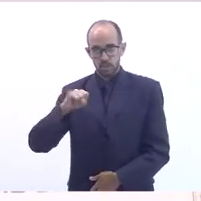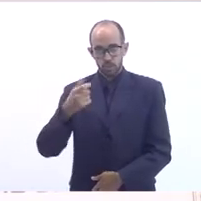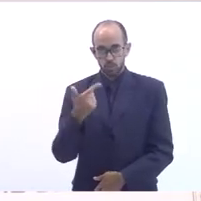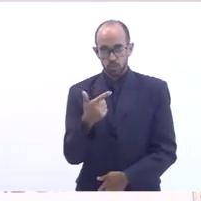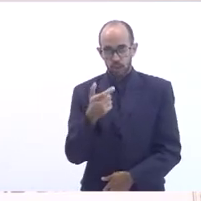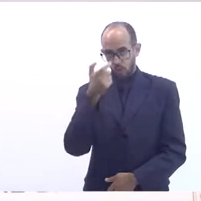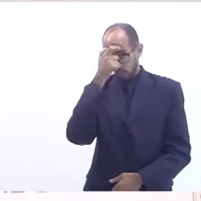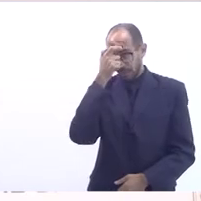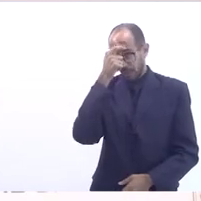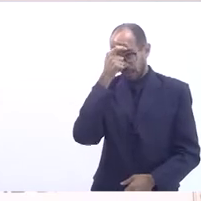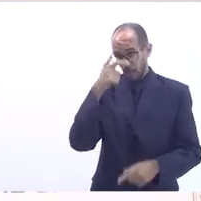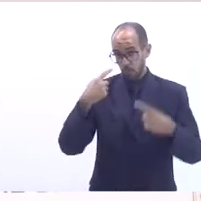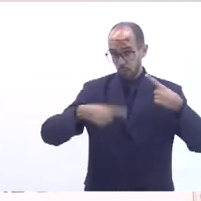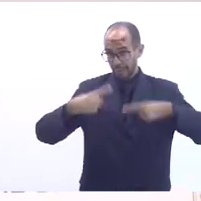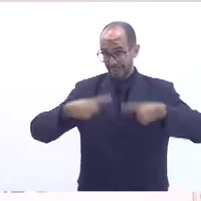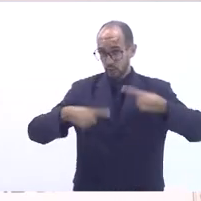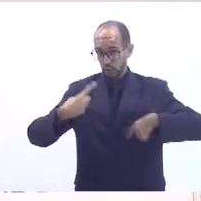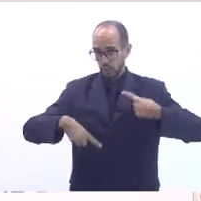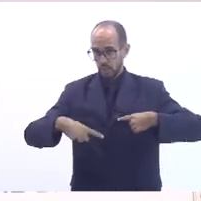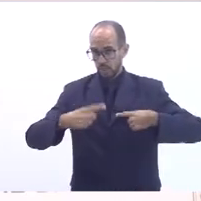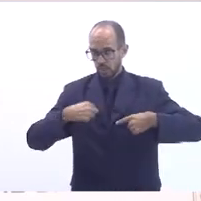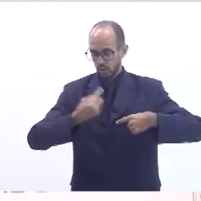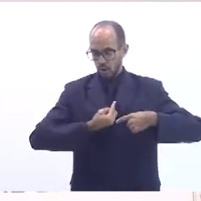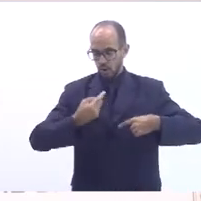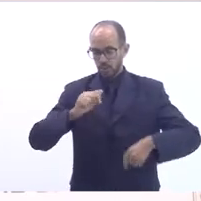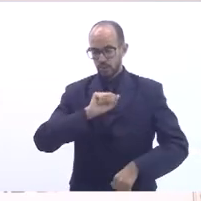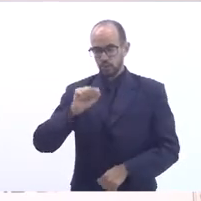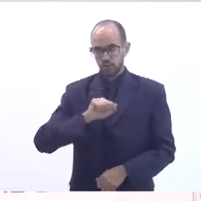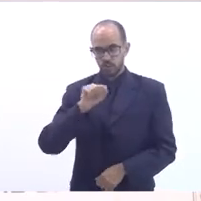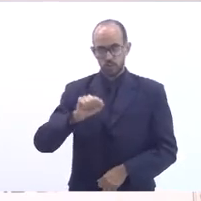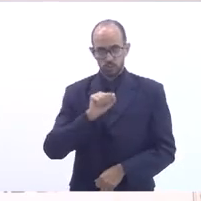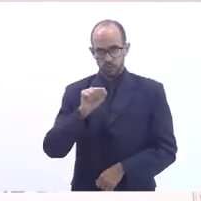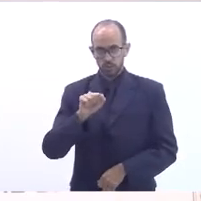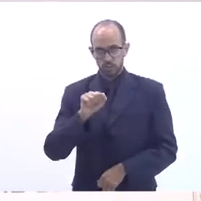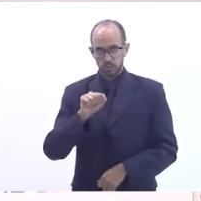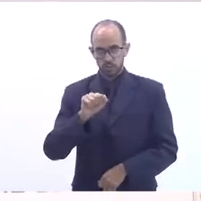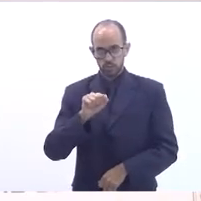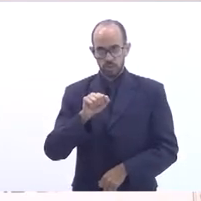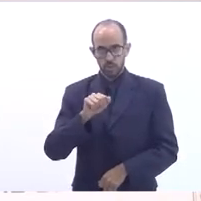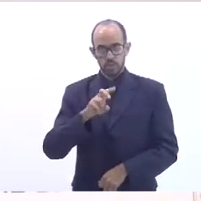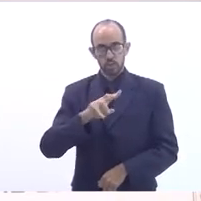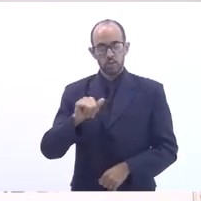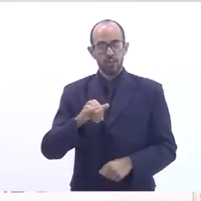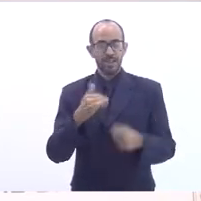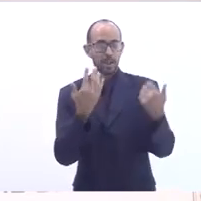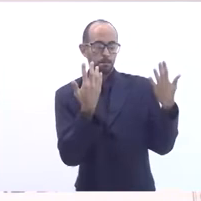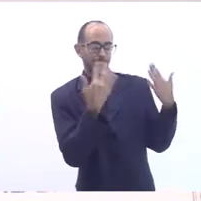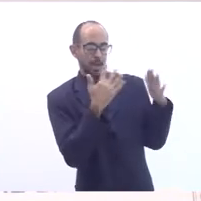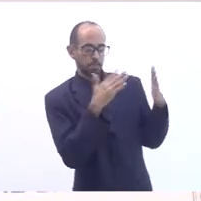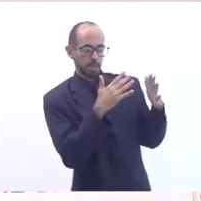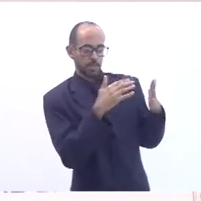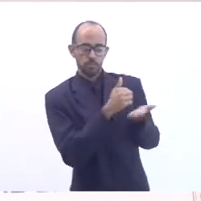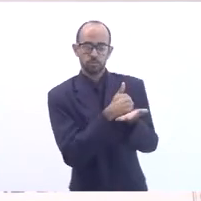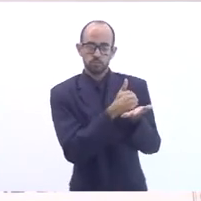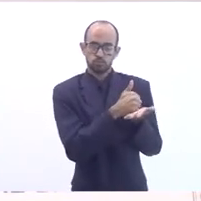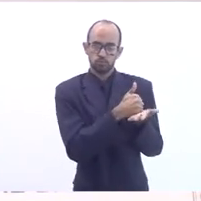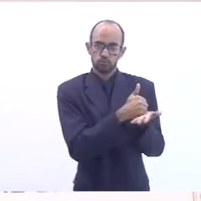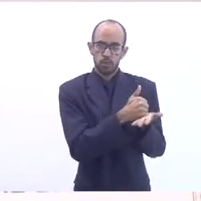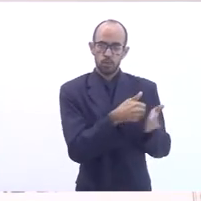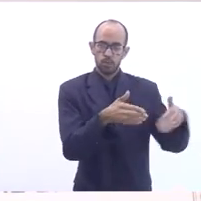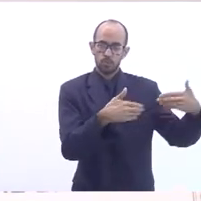consciência política nós associações nós estamos batendo palma para o estágio